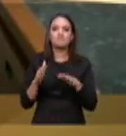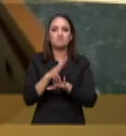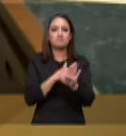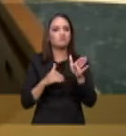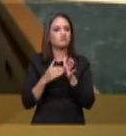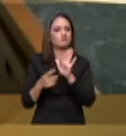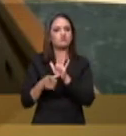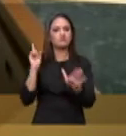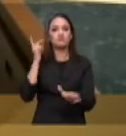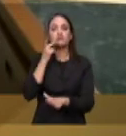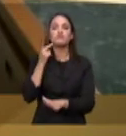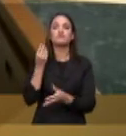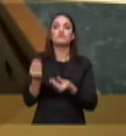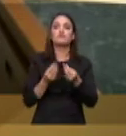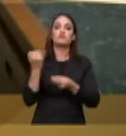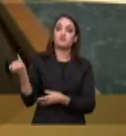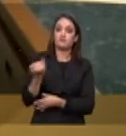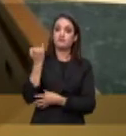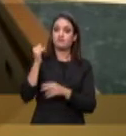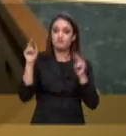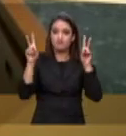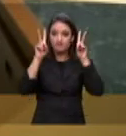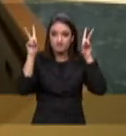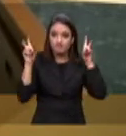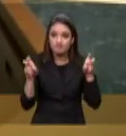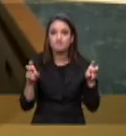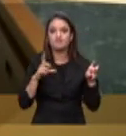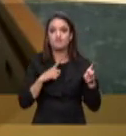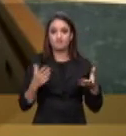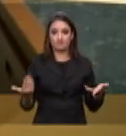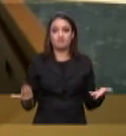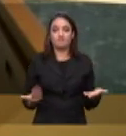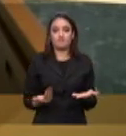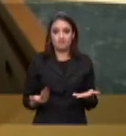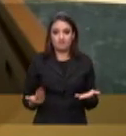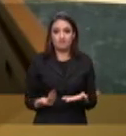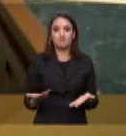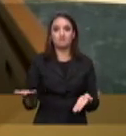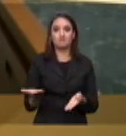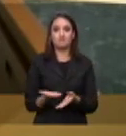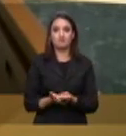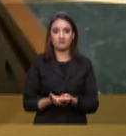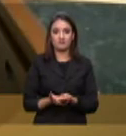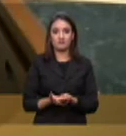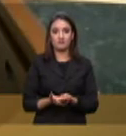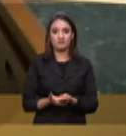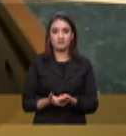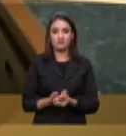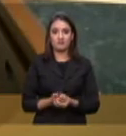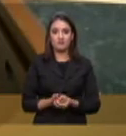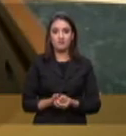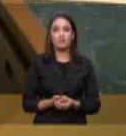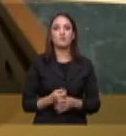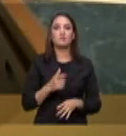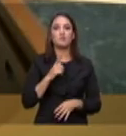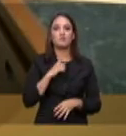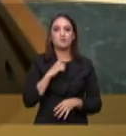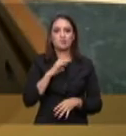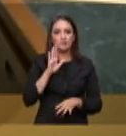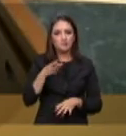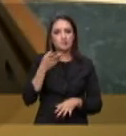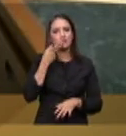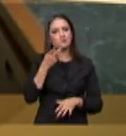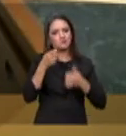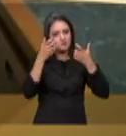senhor presidente, também sobre a importância do tema que se tem nesta ação. Isso foi reiteradamente delineado desde